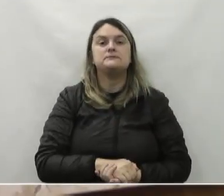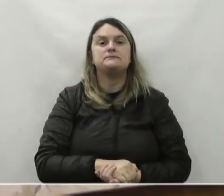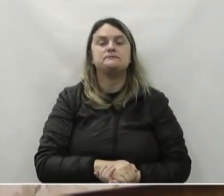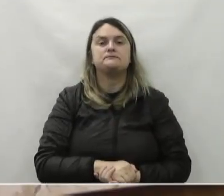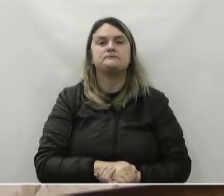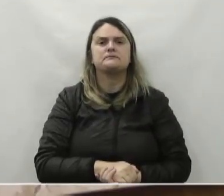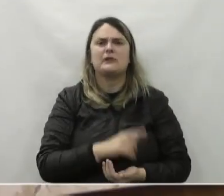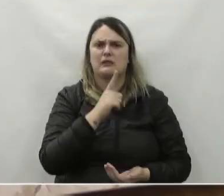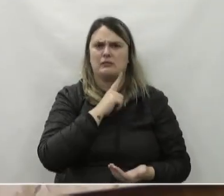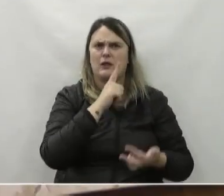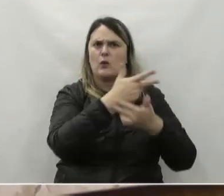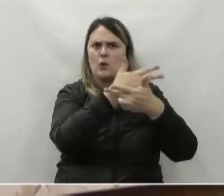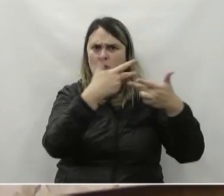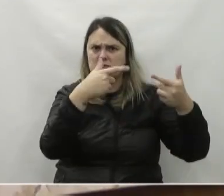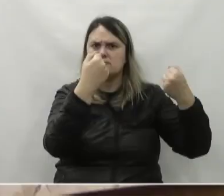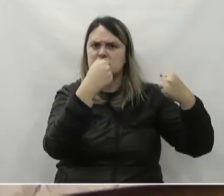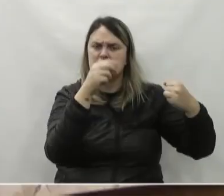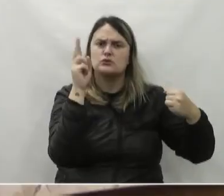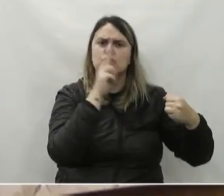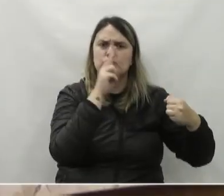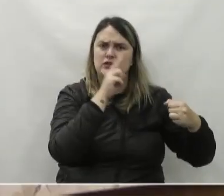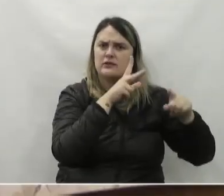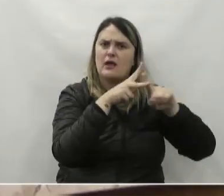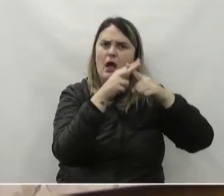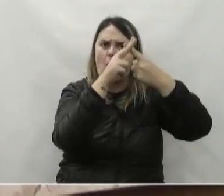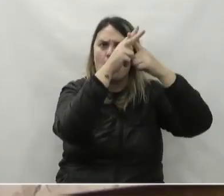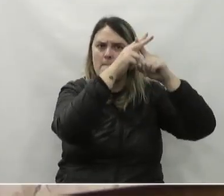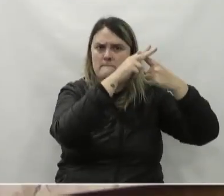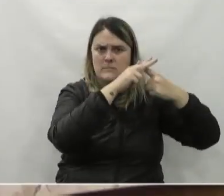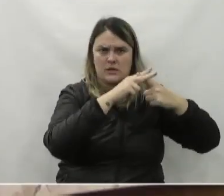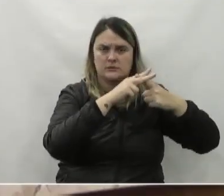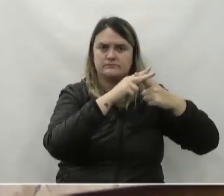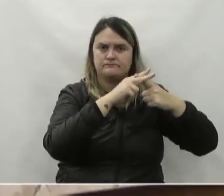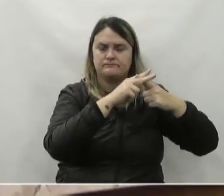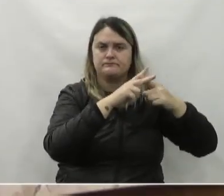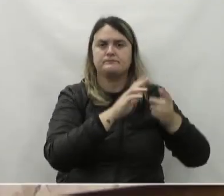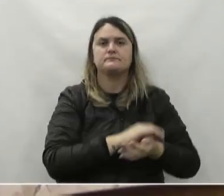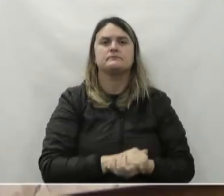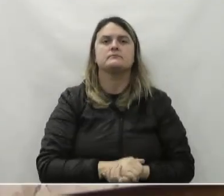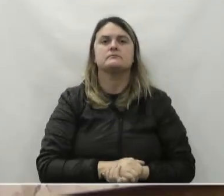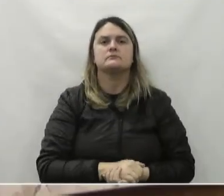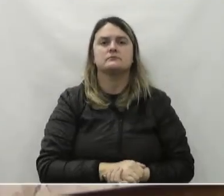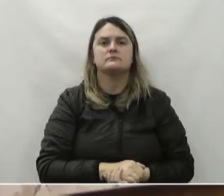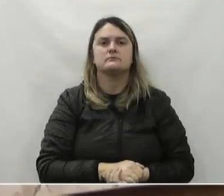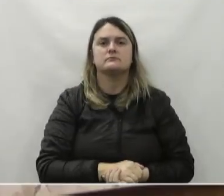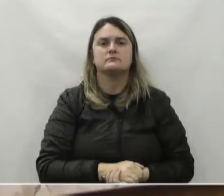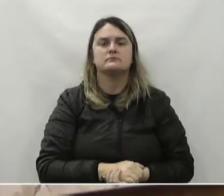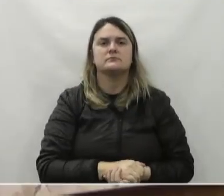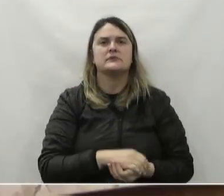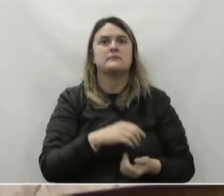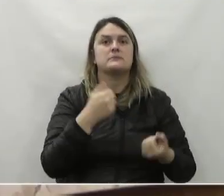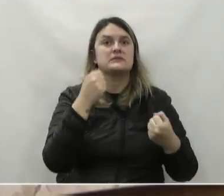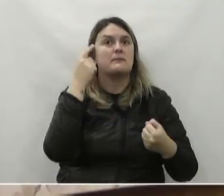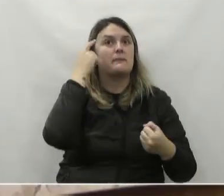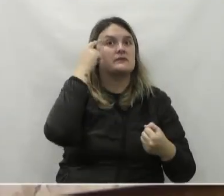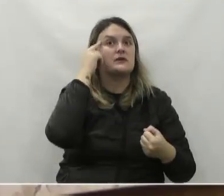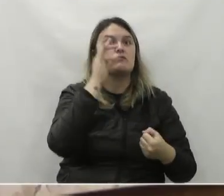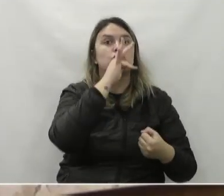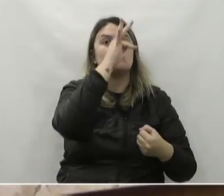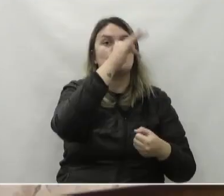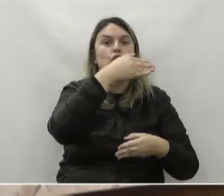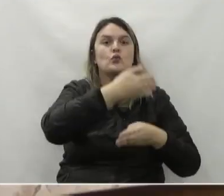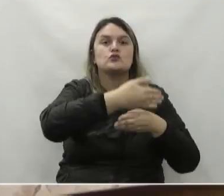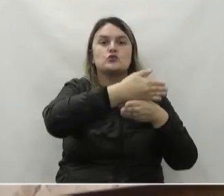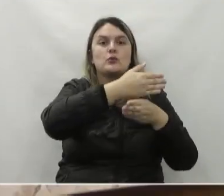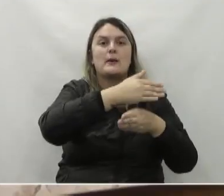Tem muita coisa lá para se ajeitar. Futuramente a gente vai vai pensar numa ampliação. Mas,